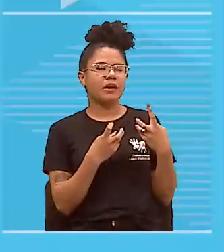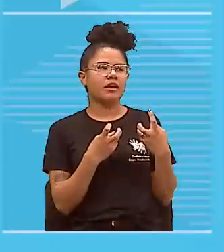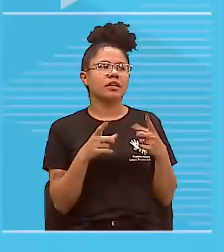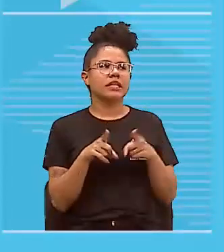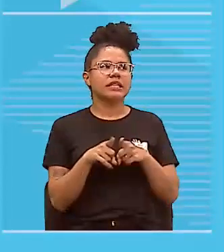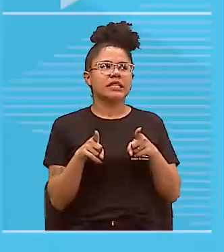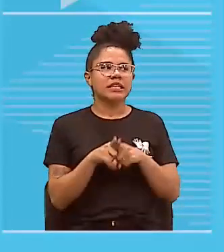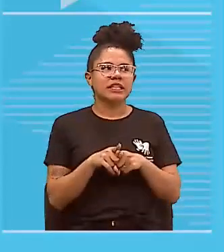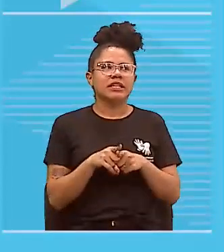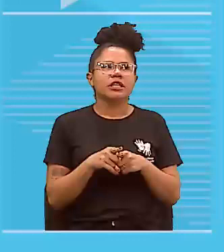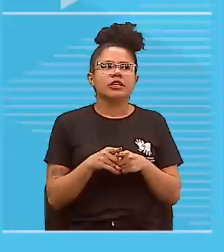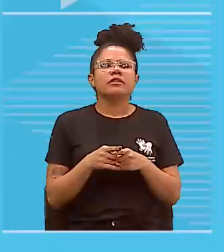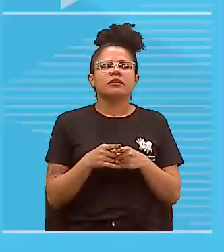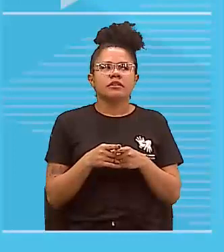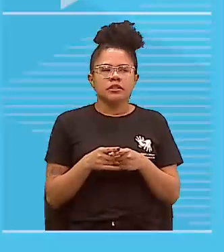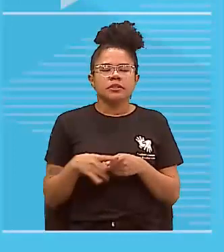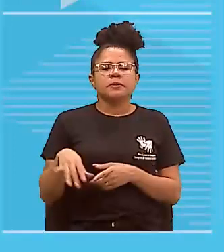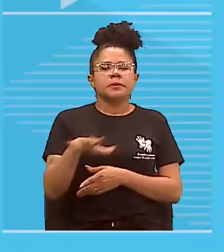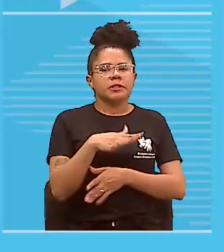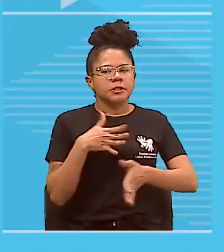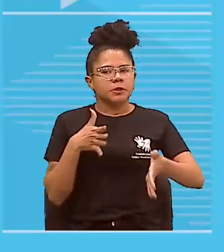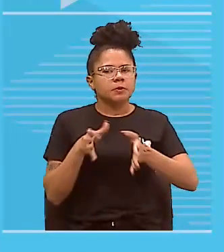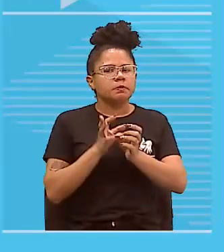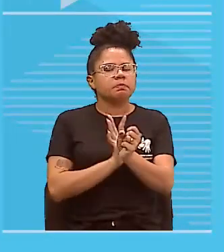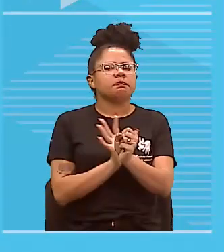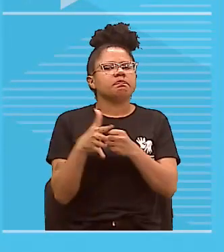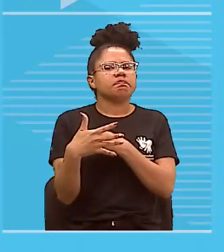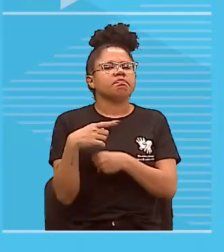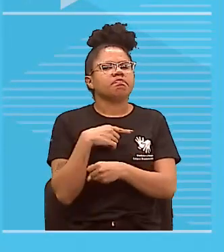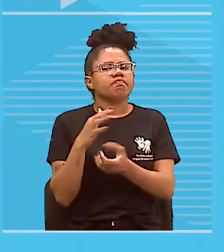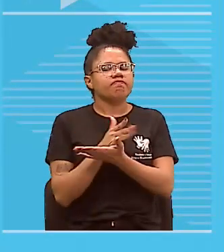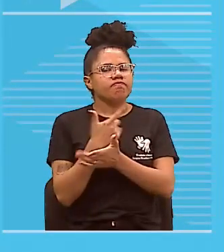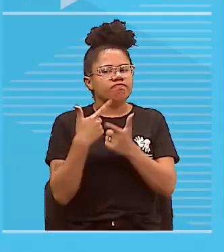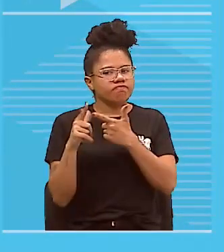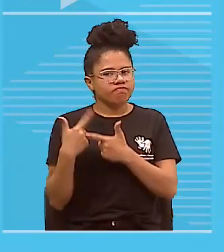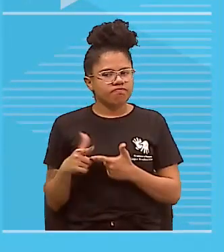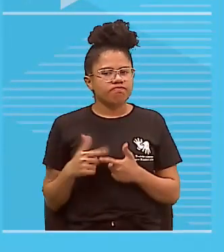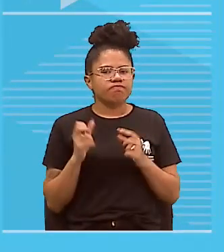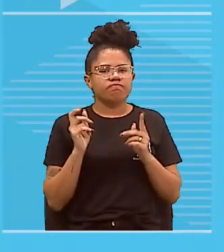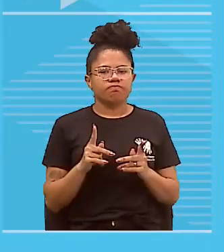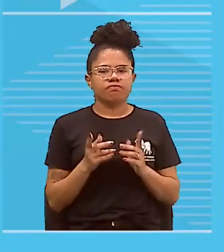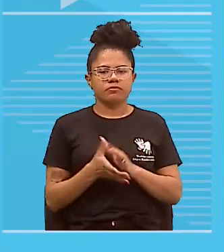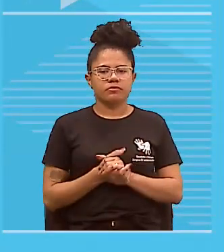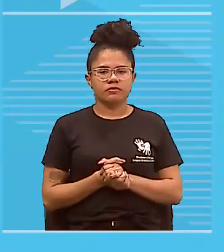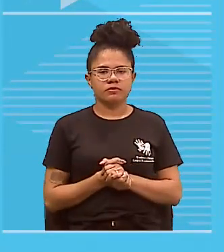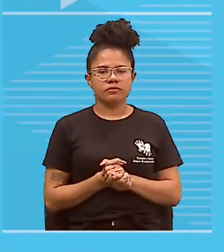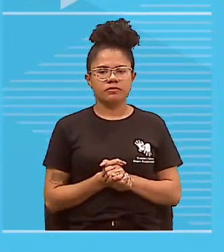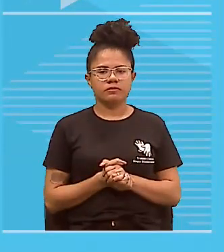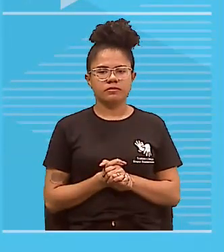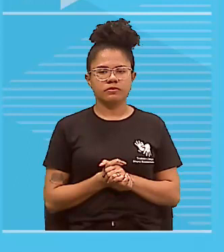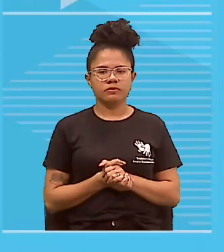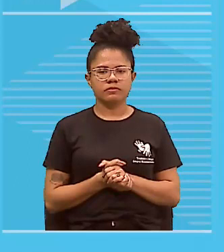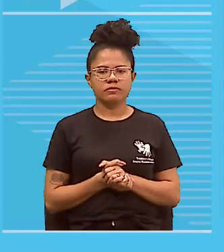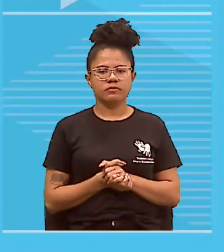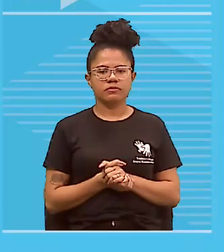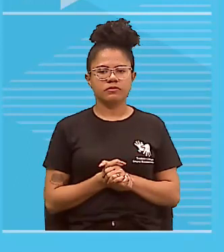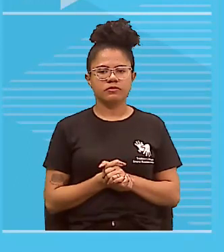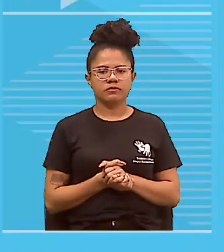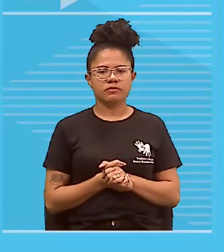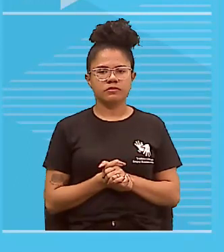alguns abismos foram abertos ou pelo menos escancarados, né? Alguns abismos